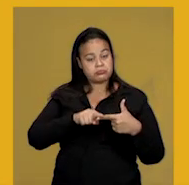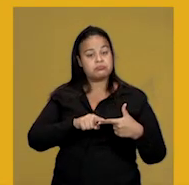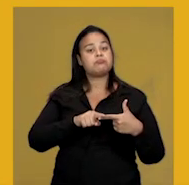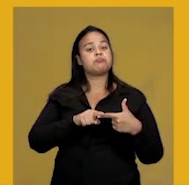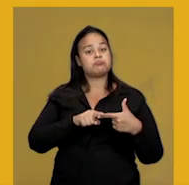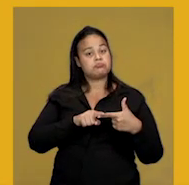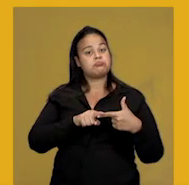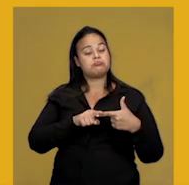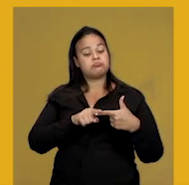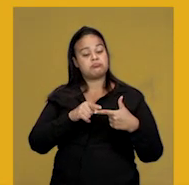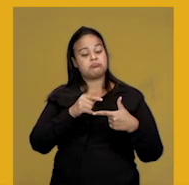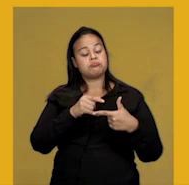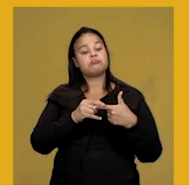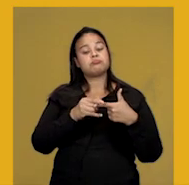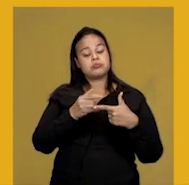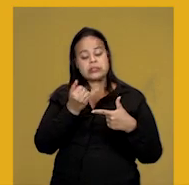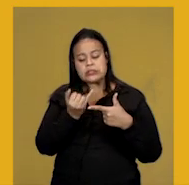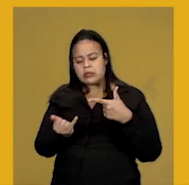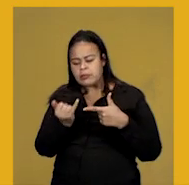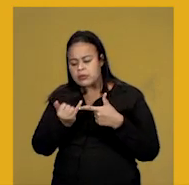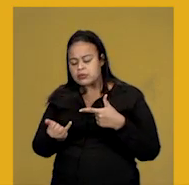eu tenho a semelhança entre os 4.